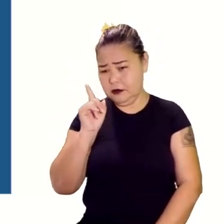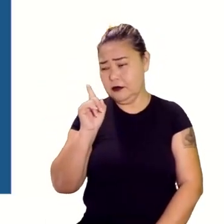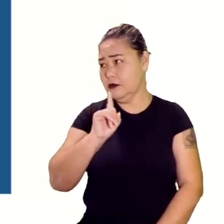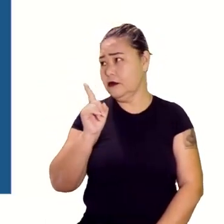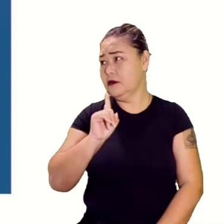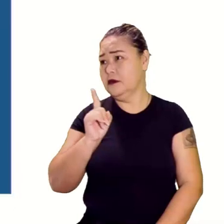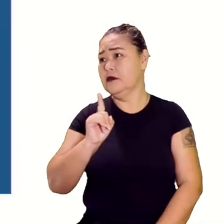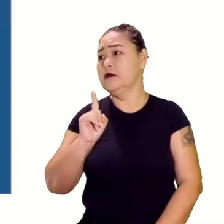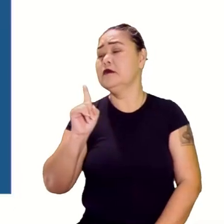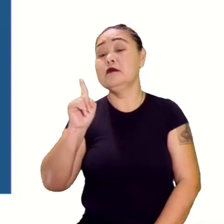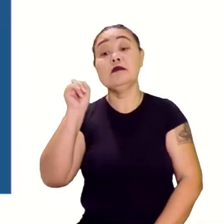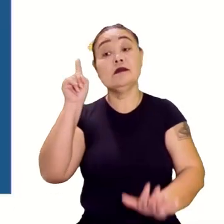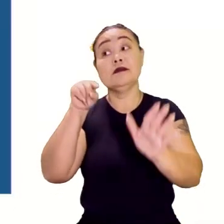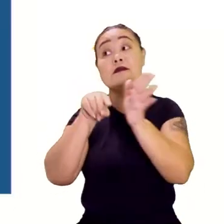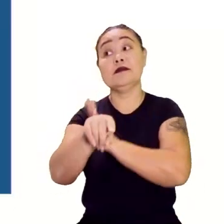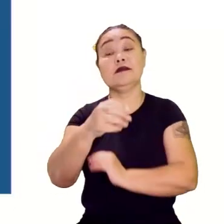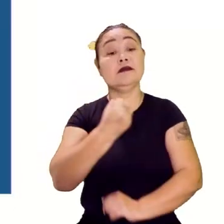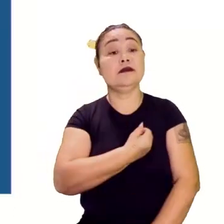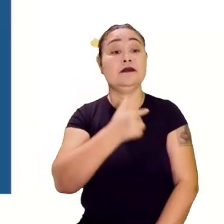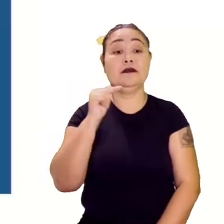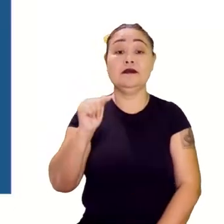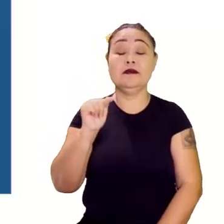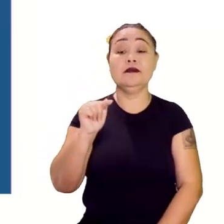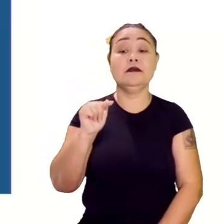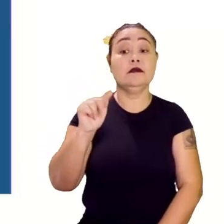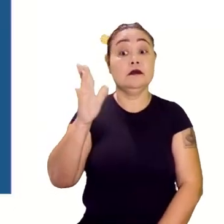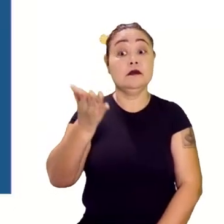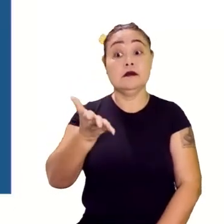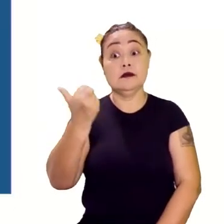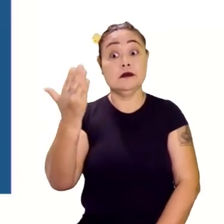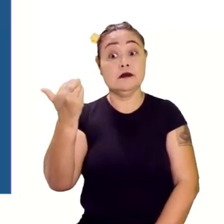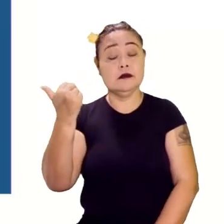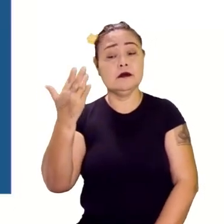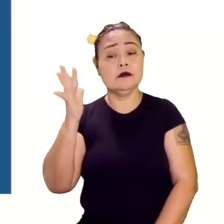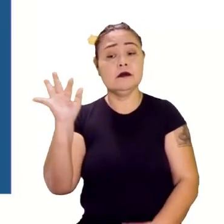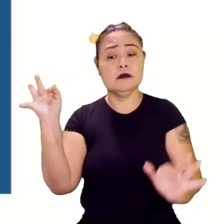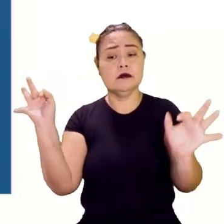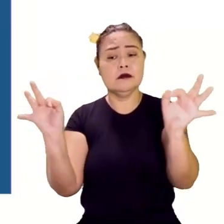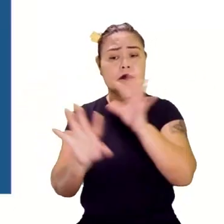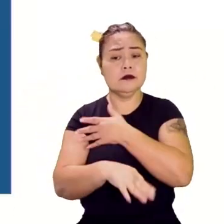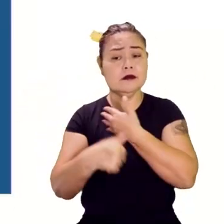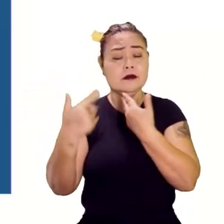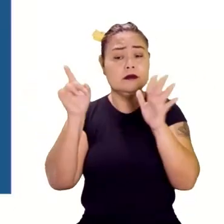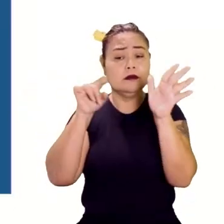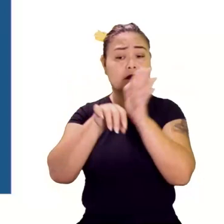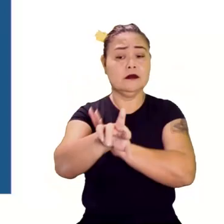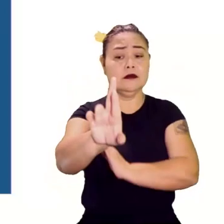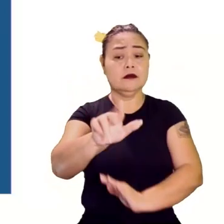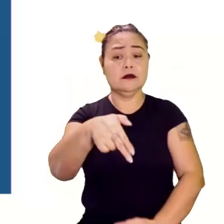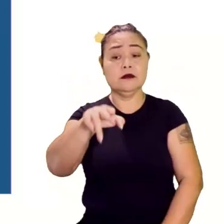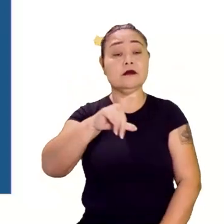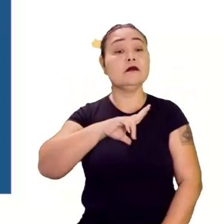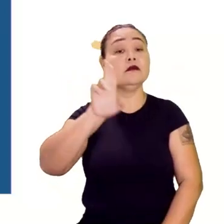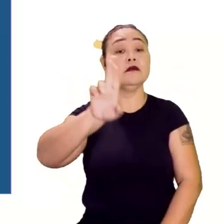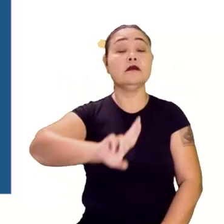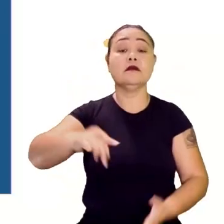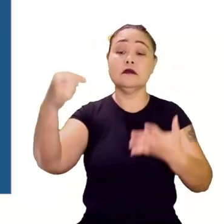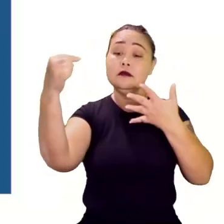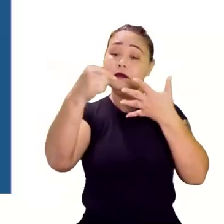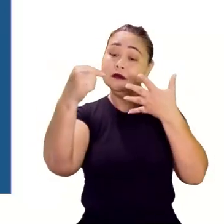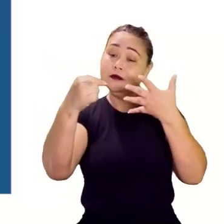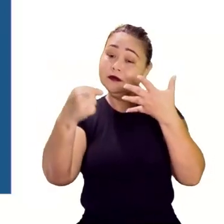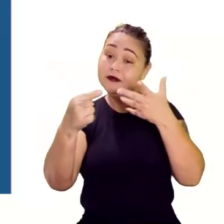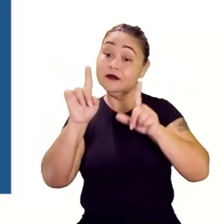Não. Pergunta de número 7. Vamos agora, fechamento do nosso quiz da aula de hoje. Utilizando